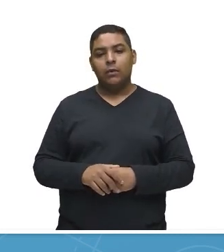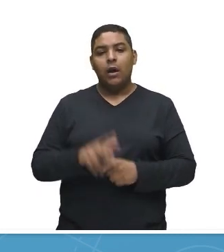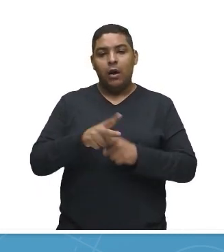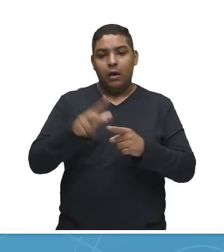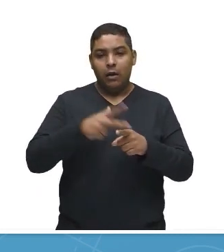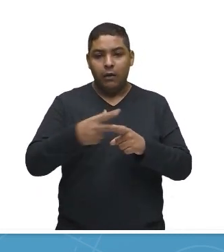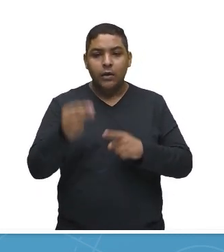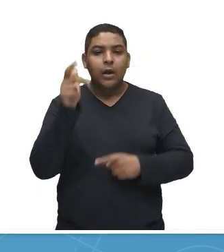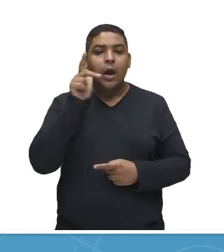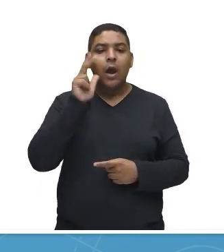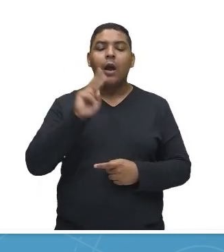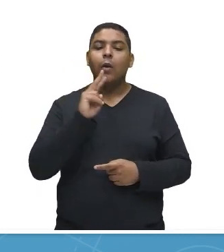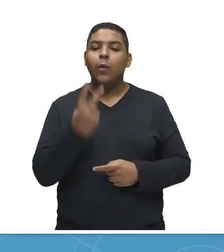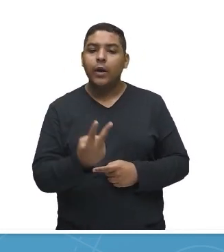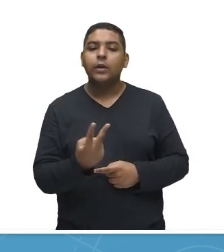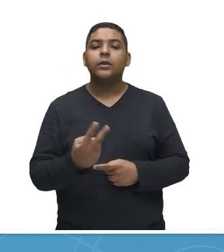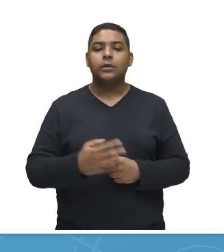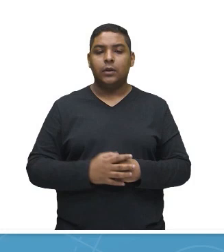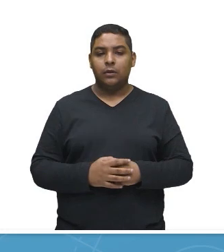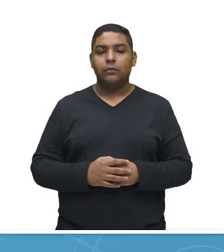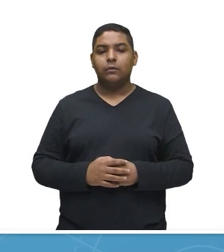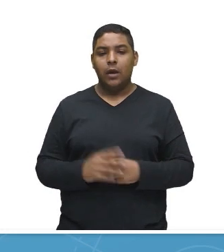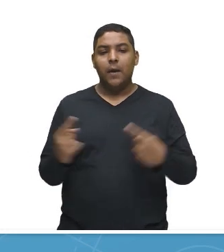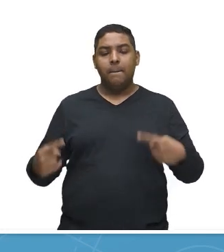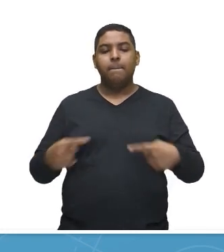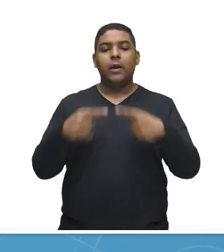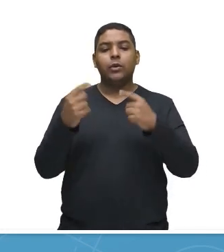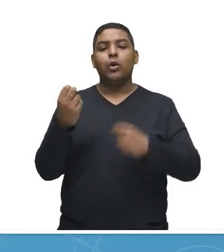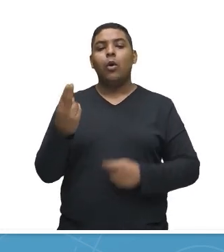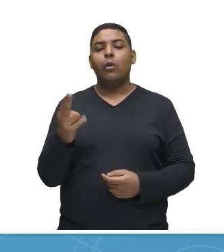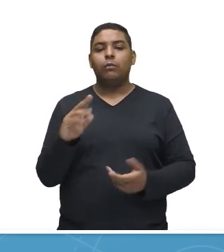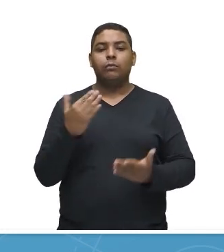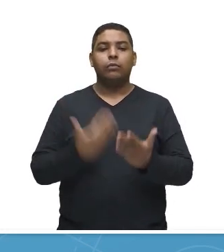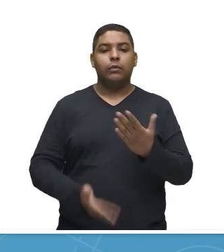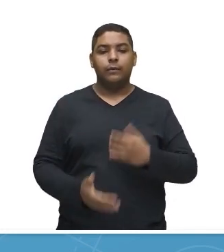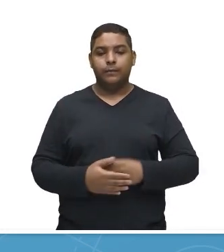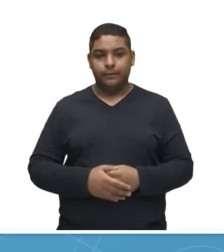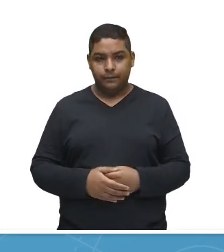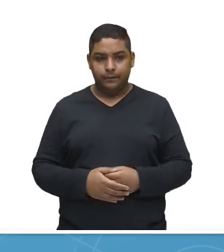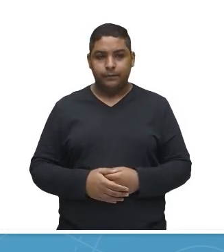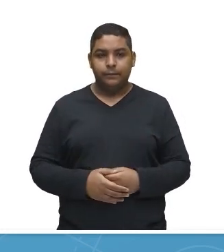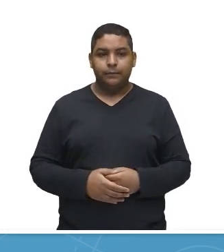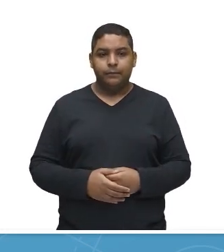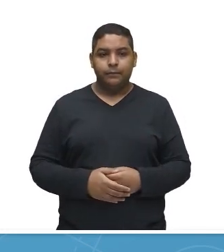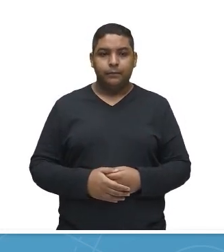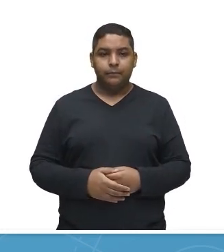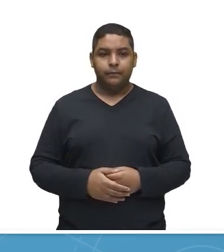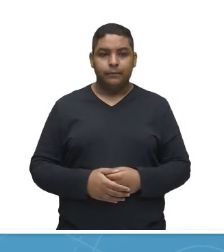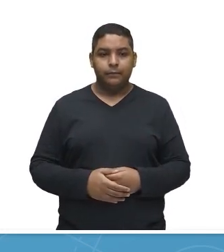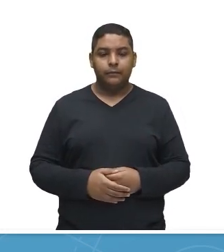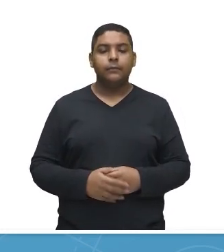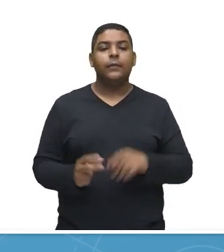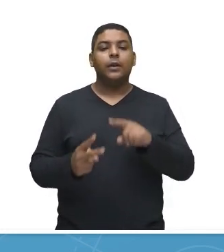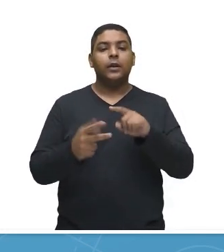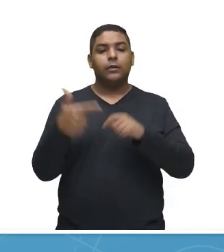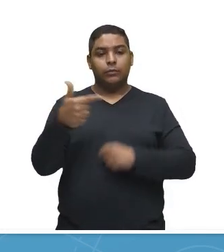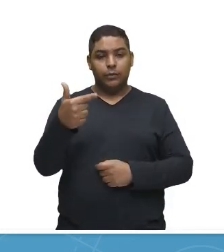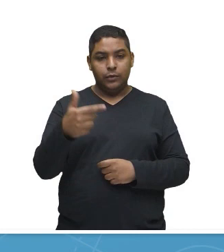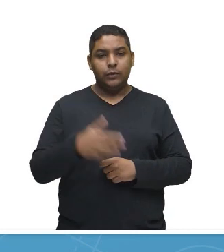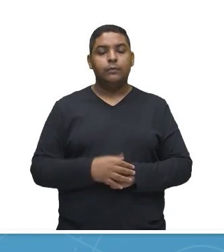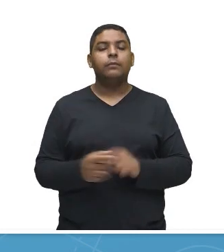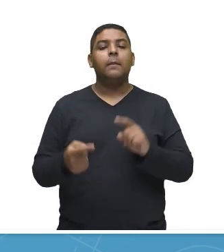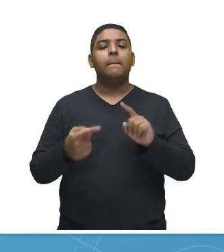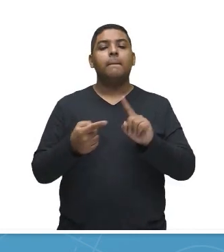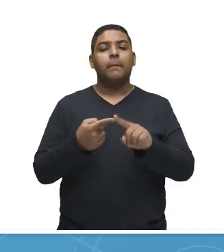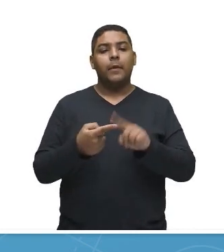vitória, o empate e a derrota. Qual é a luta corporal indígena? Questão 2. Primeira dica,